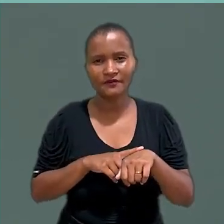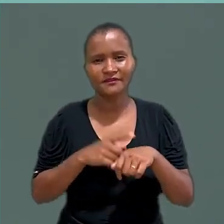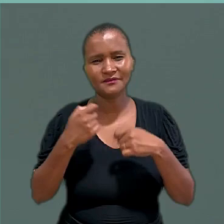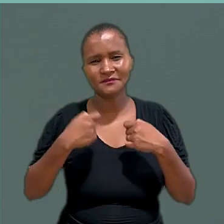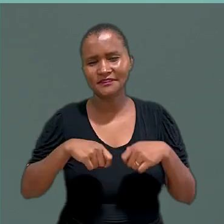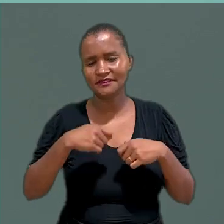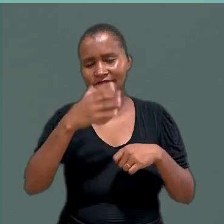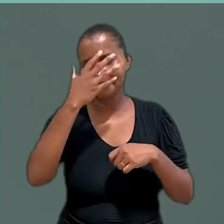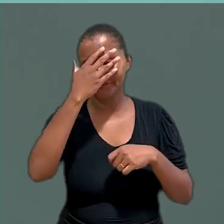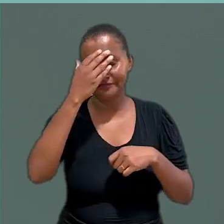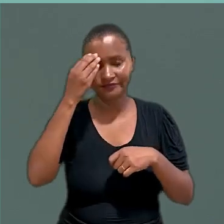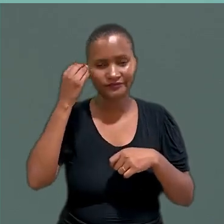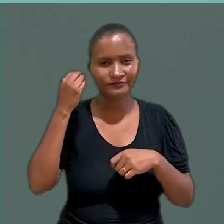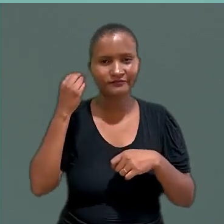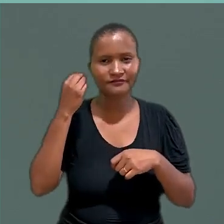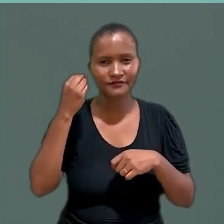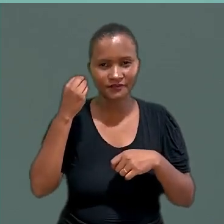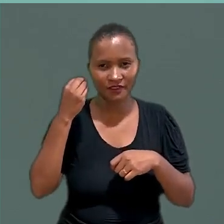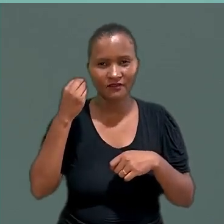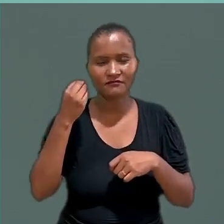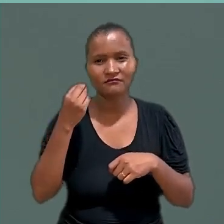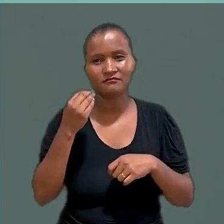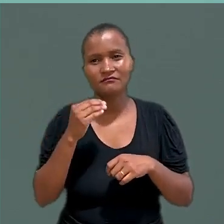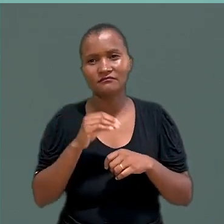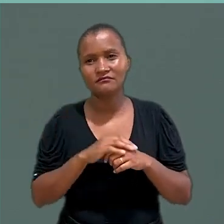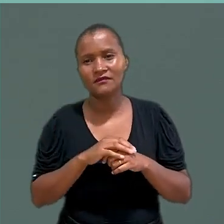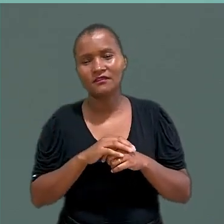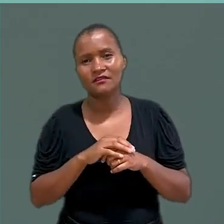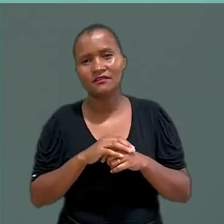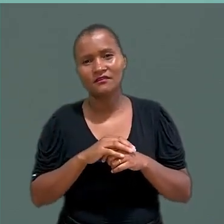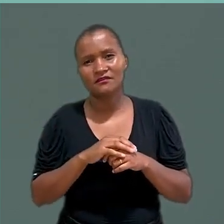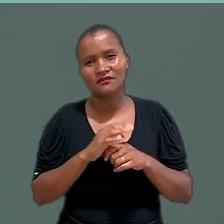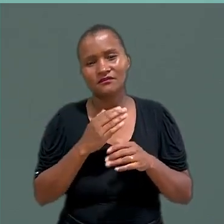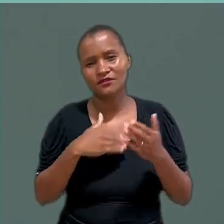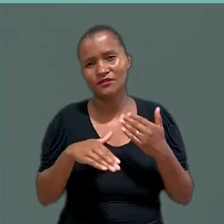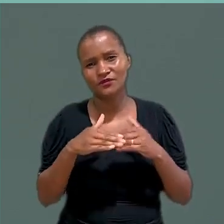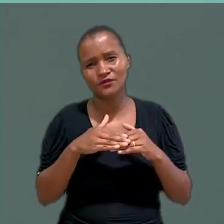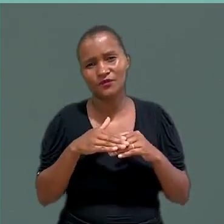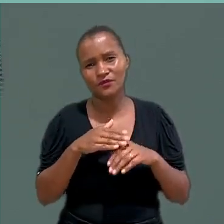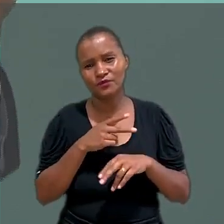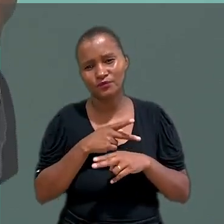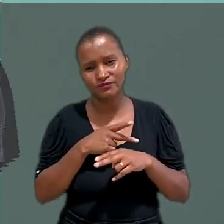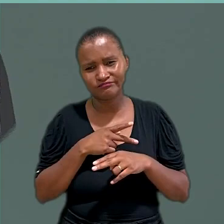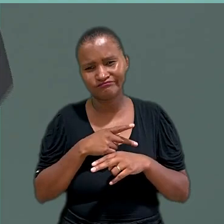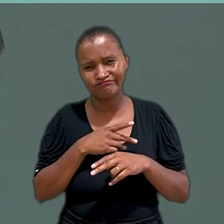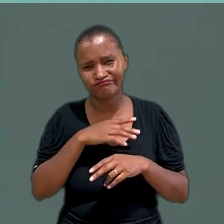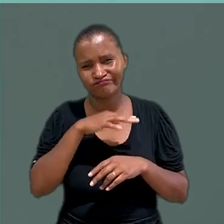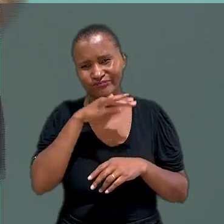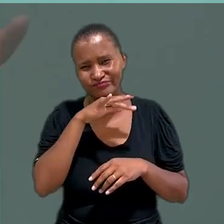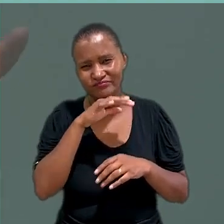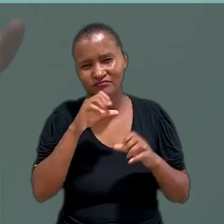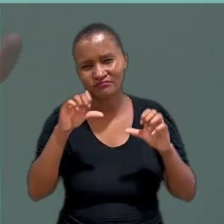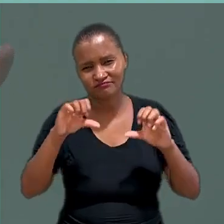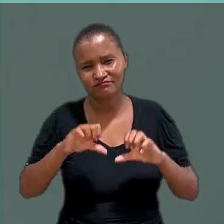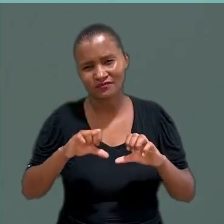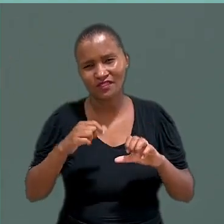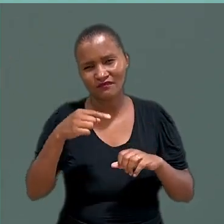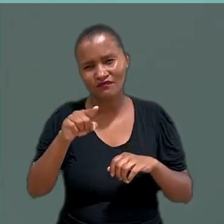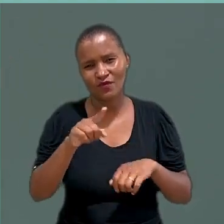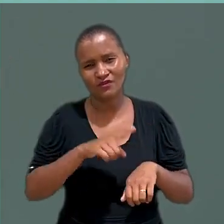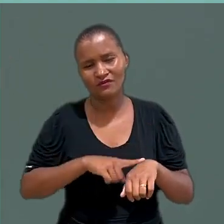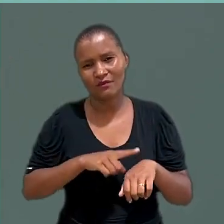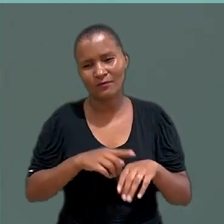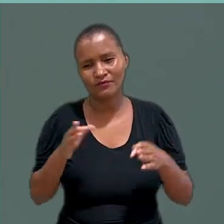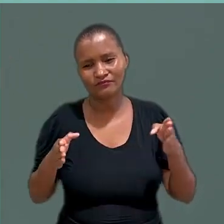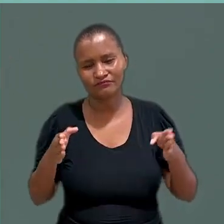momento para ser esquecido, ou pelo menos a ser lembrado, mas em toda a sua crueza, toda a sua perversidade,